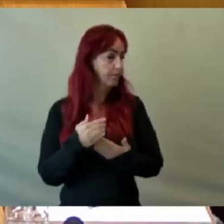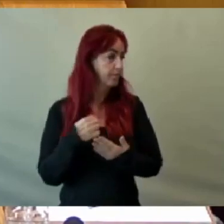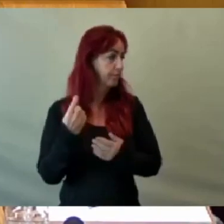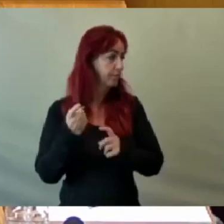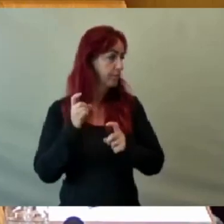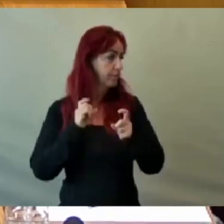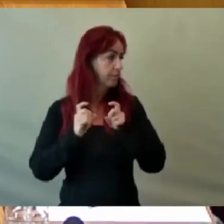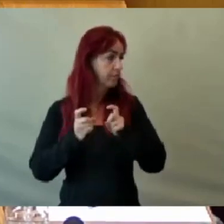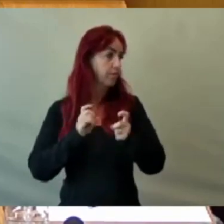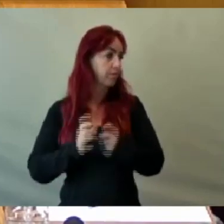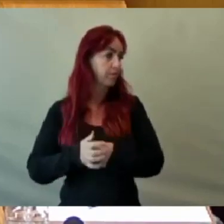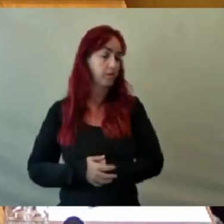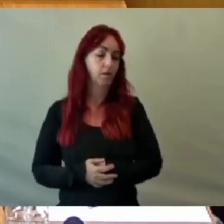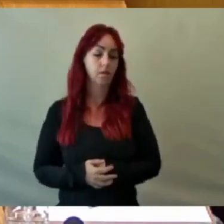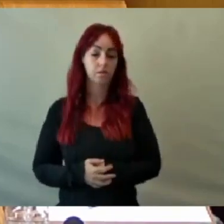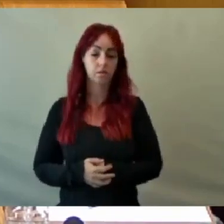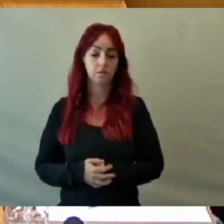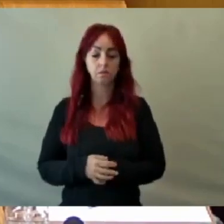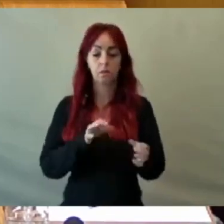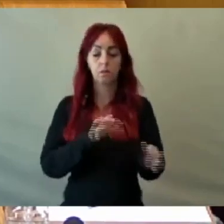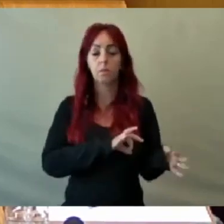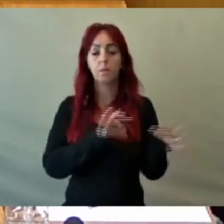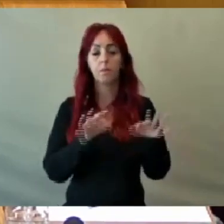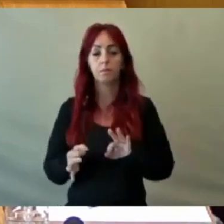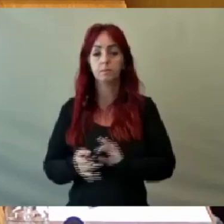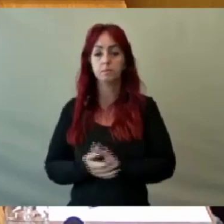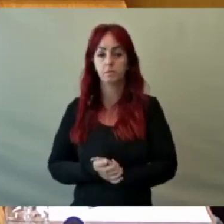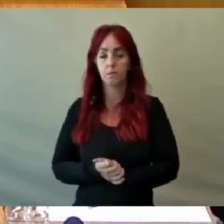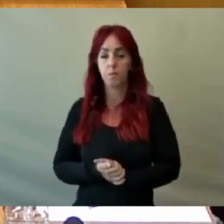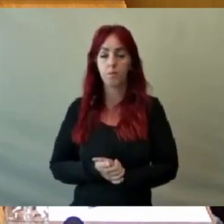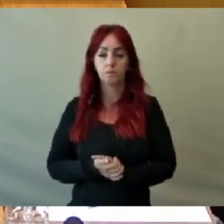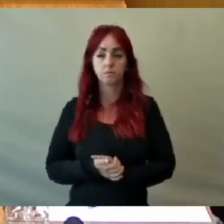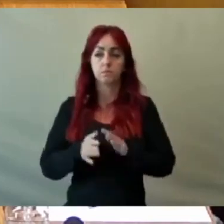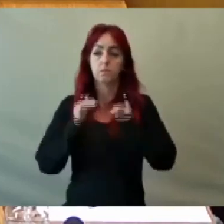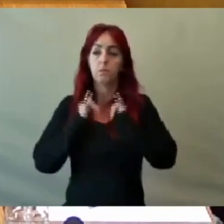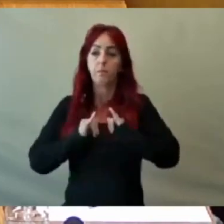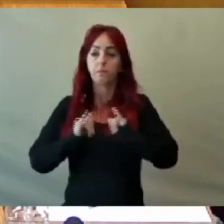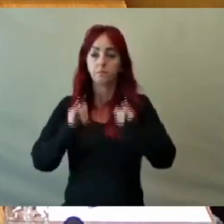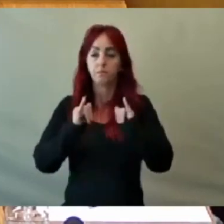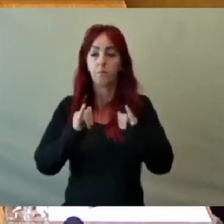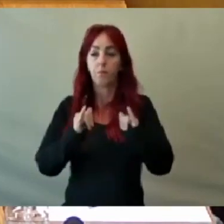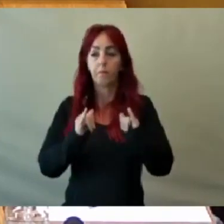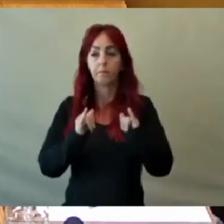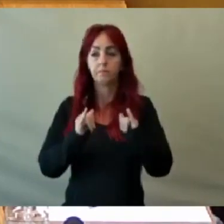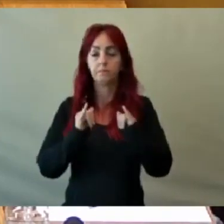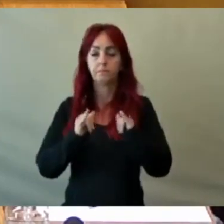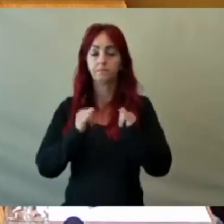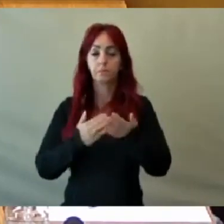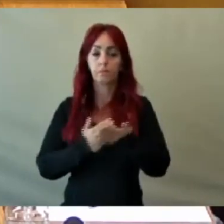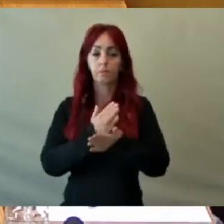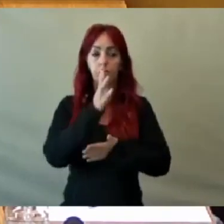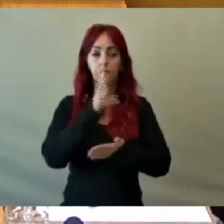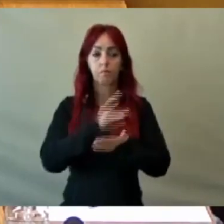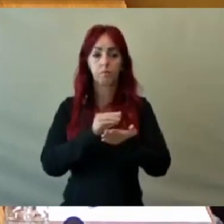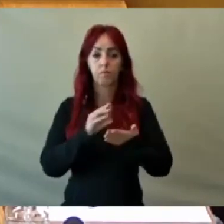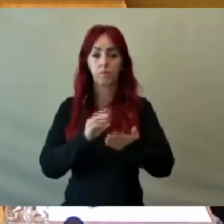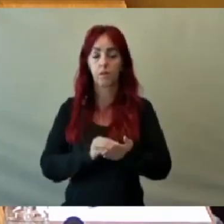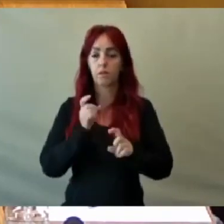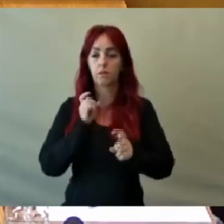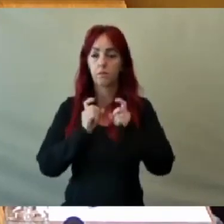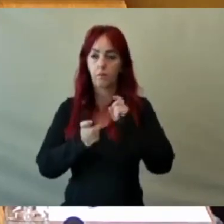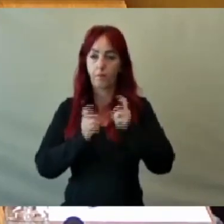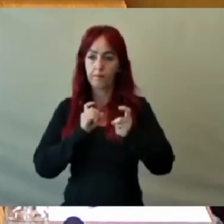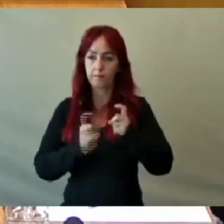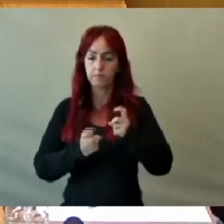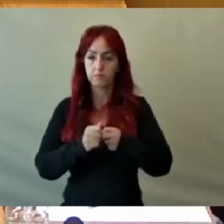Ordem dos trabalhos. Comunicação. Um, comunicação de aprovação das atas das reuniões. Décima segunda e décima